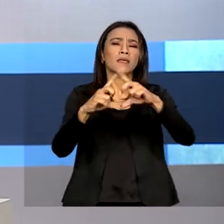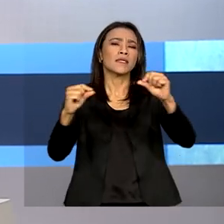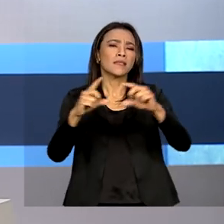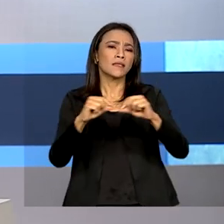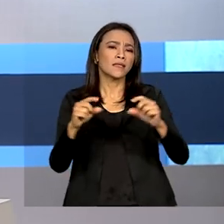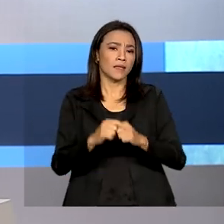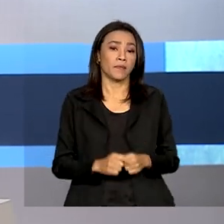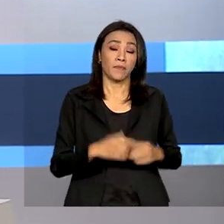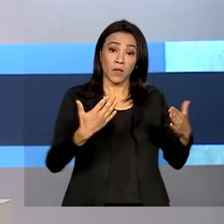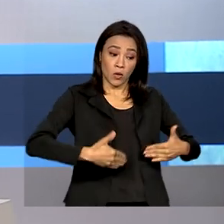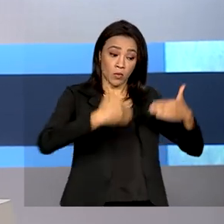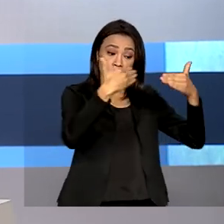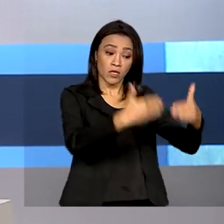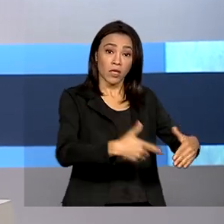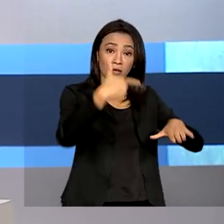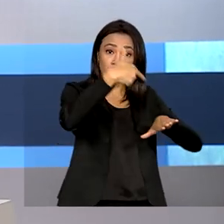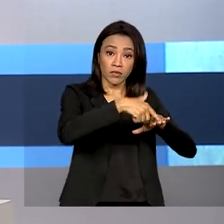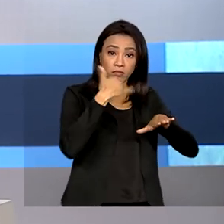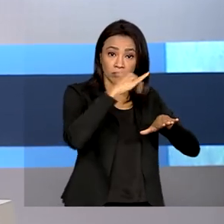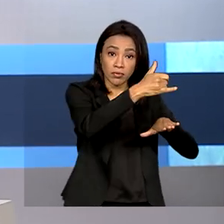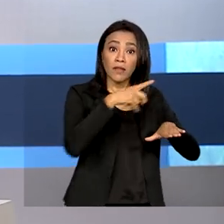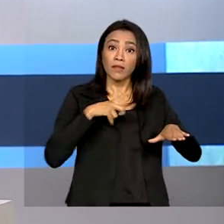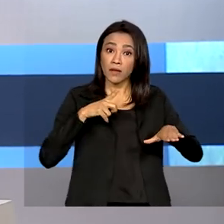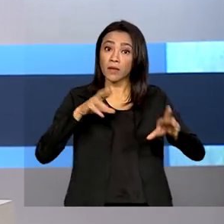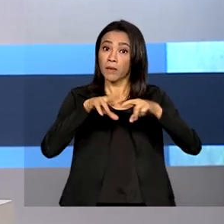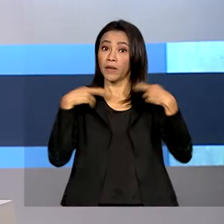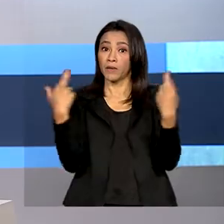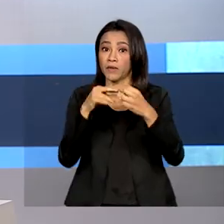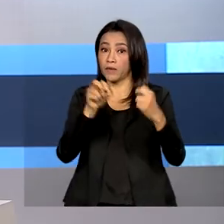de Minas e Energia tem reunião virtual com a Petrobras.